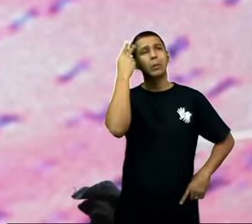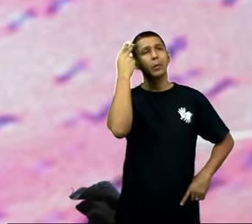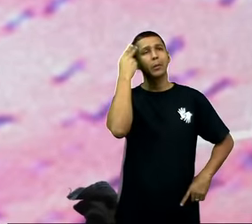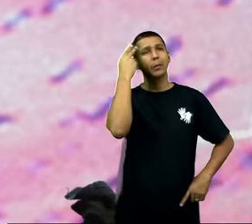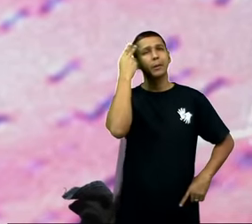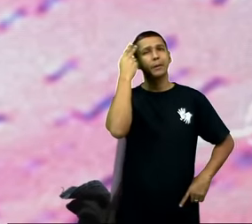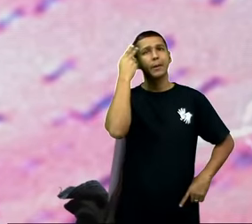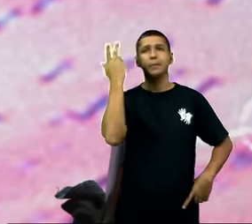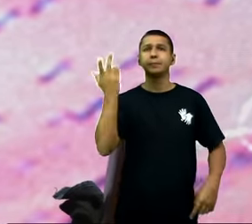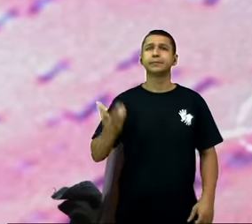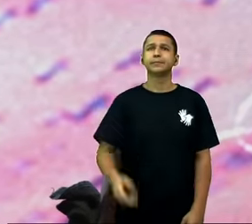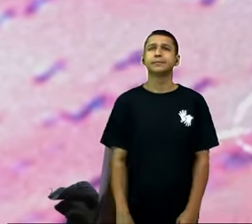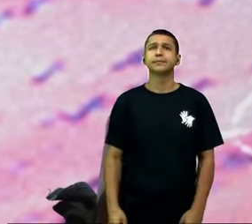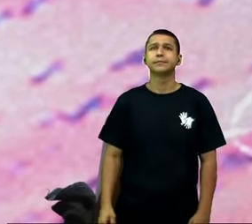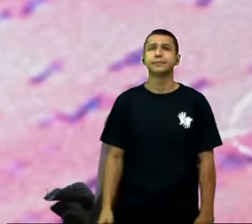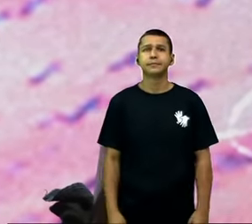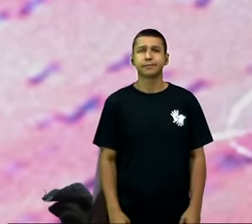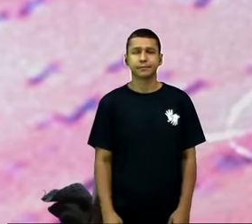normalmente.